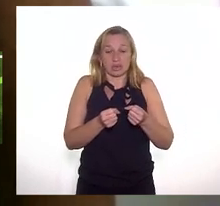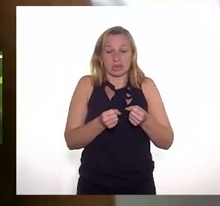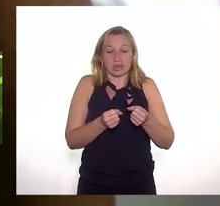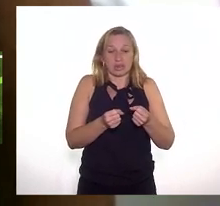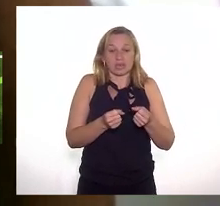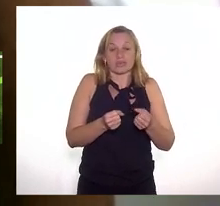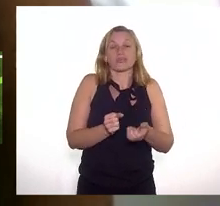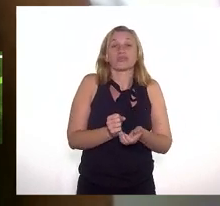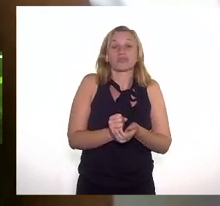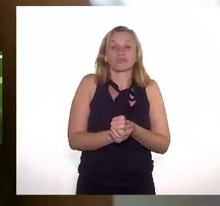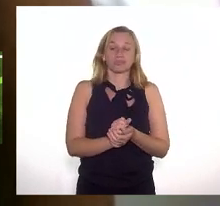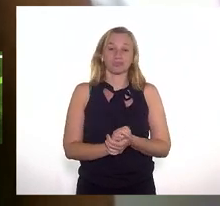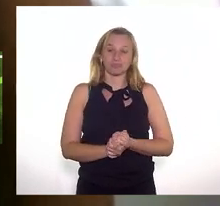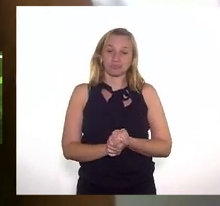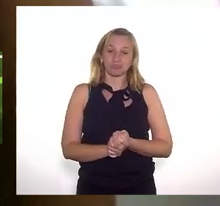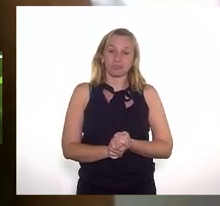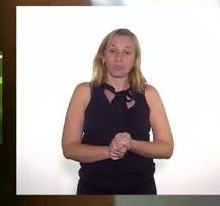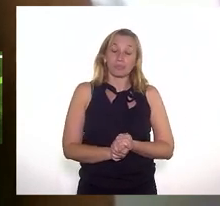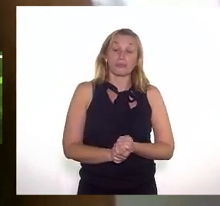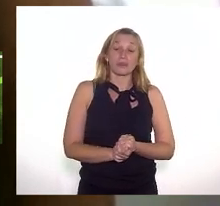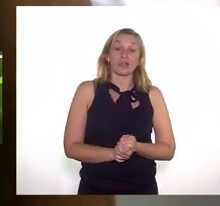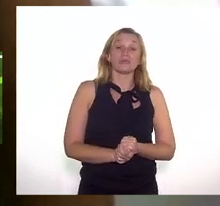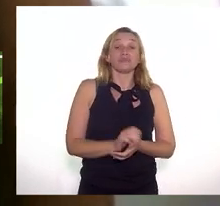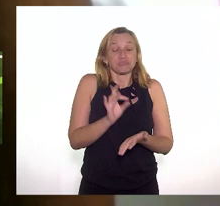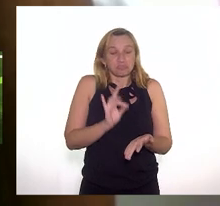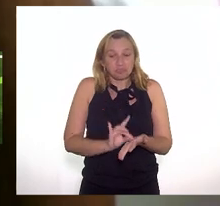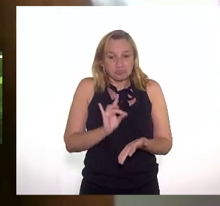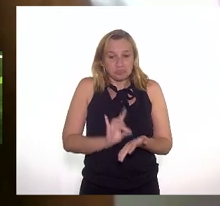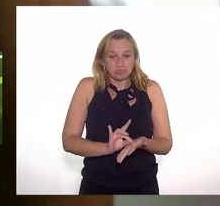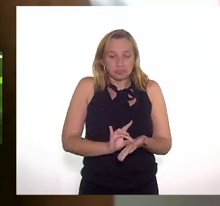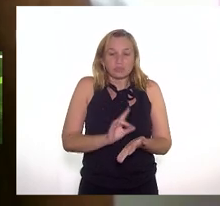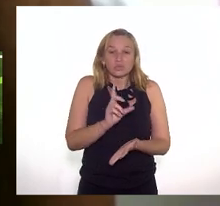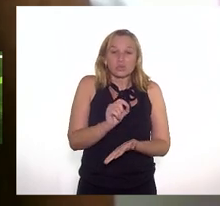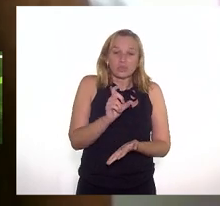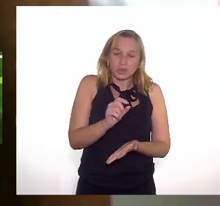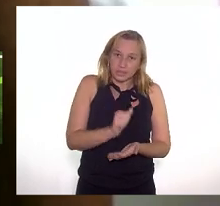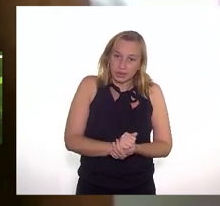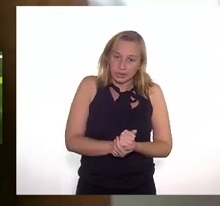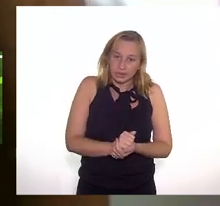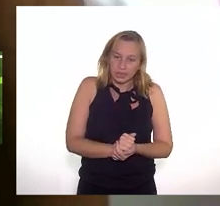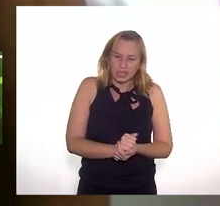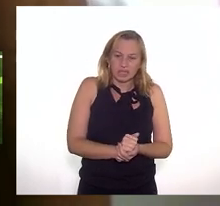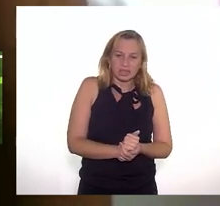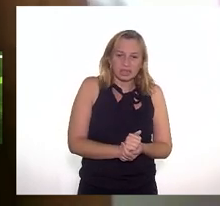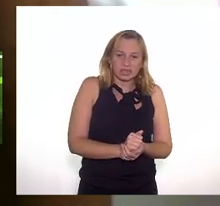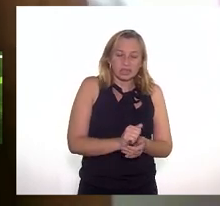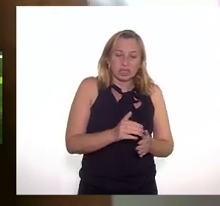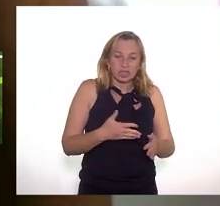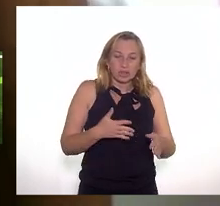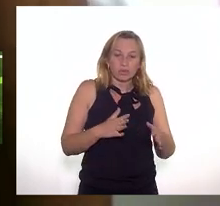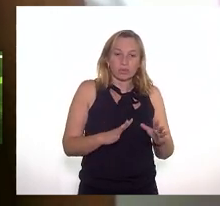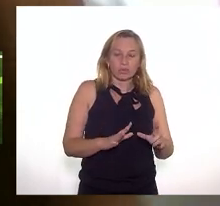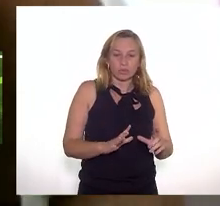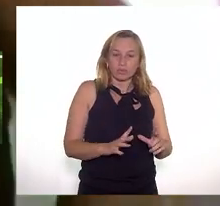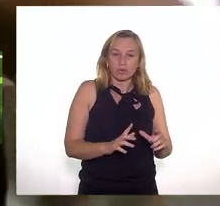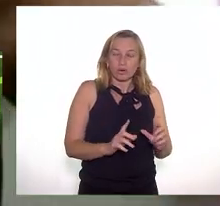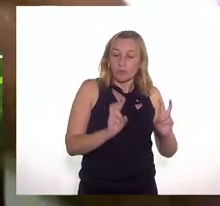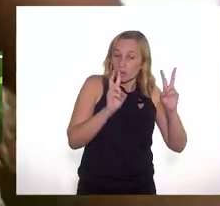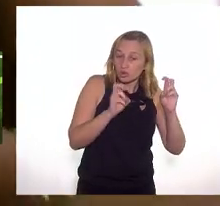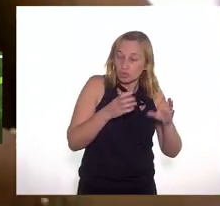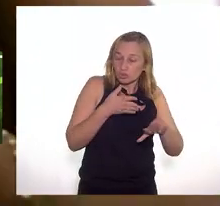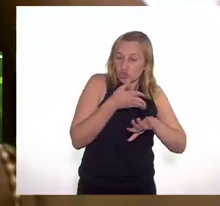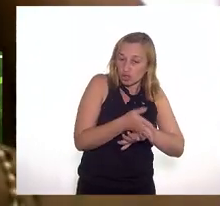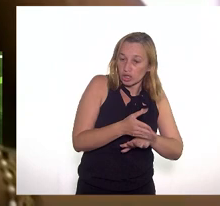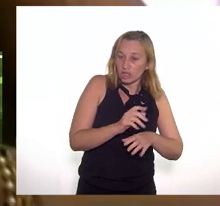esses leites. Mas é isso realmente que é um caso, é outro, que chega, a gente consegue resolver. Mas